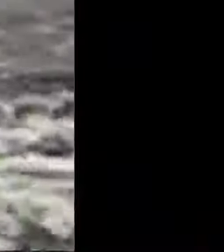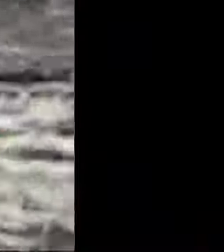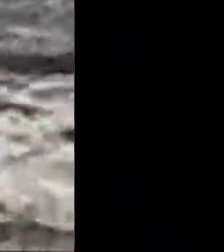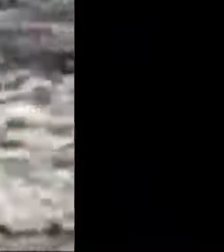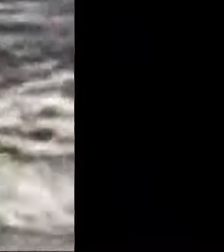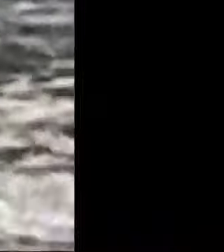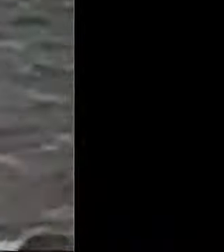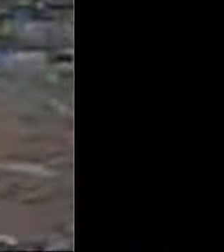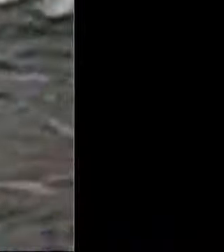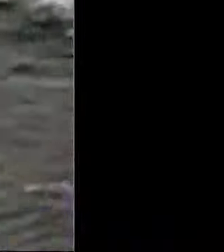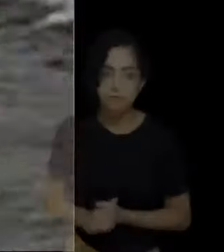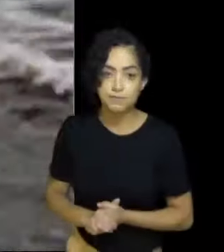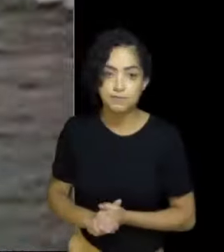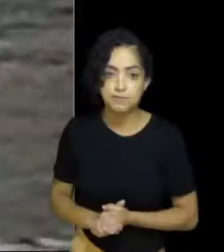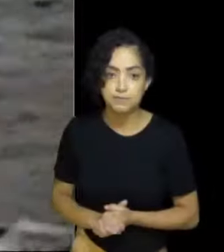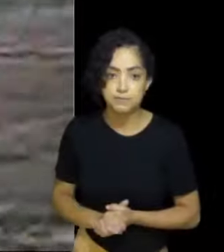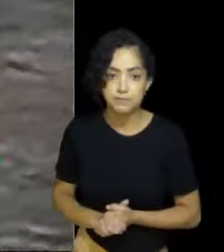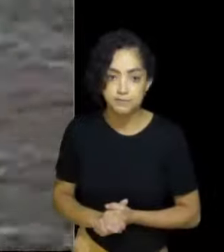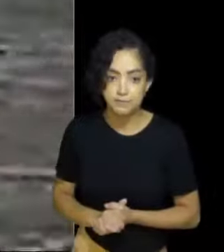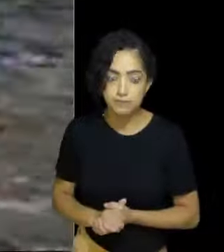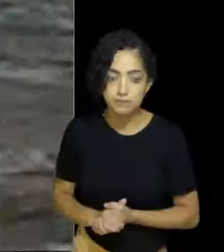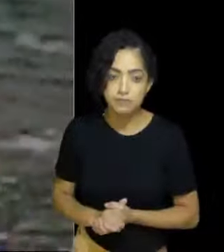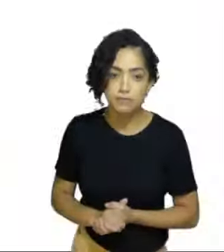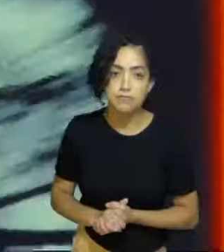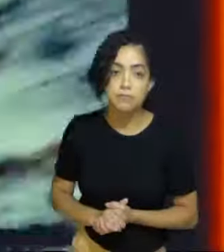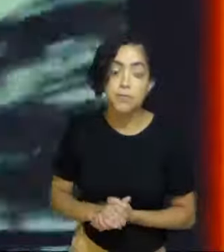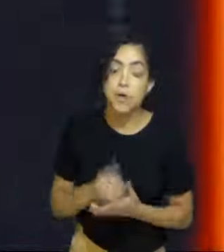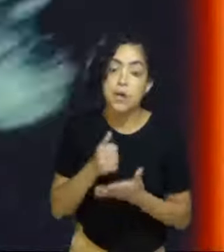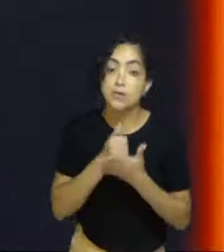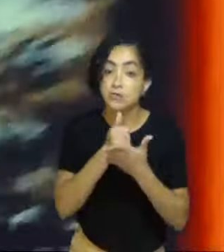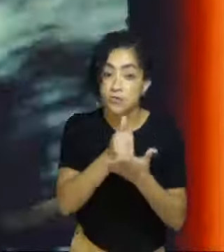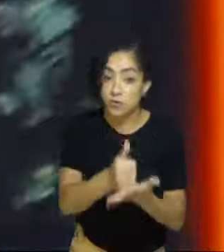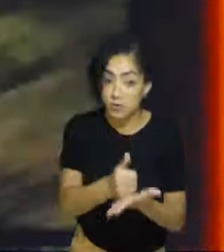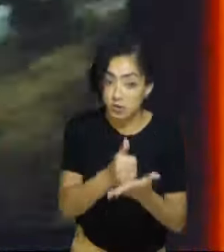A Tainá, ela sempre foi uma apoiadora do...